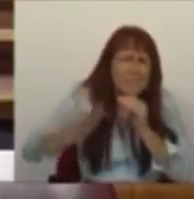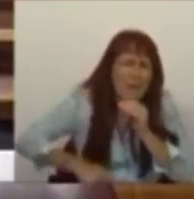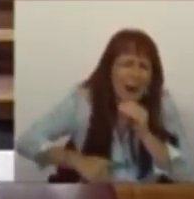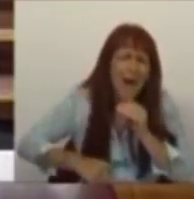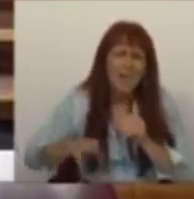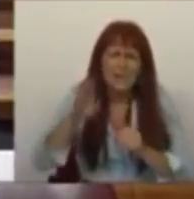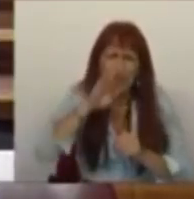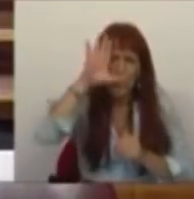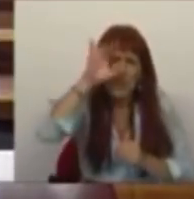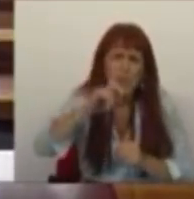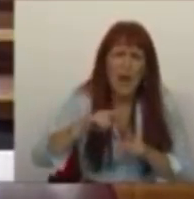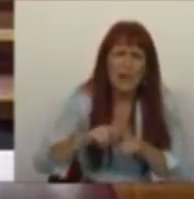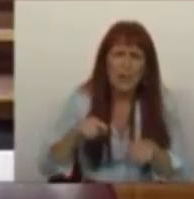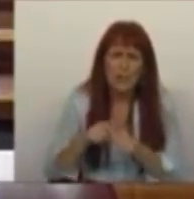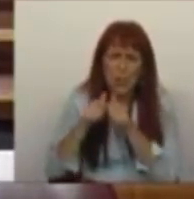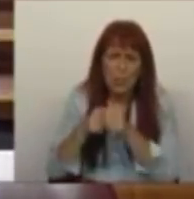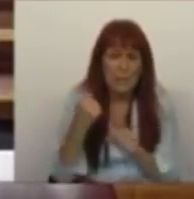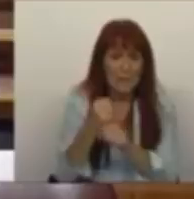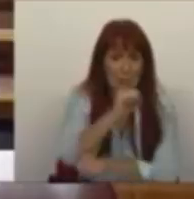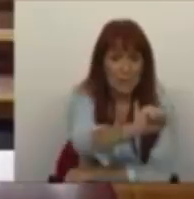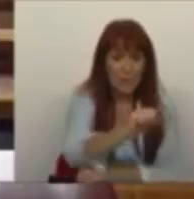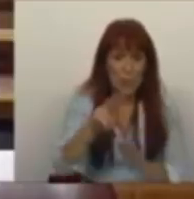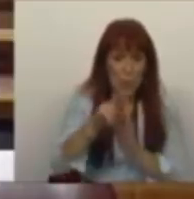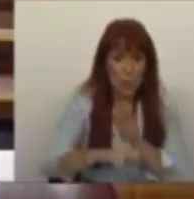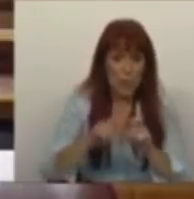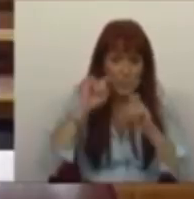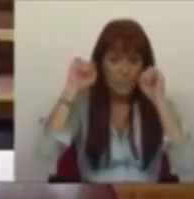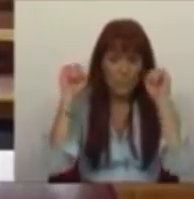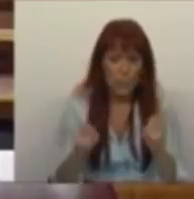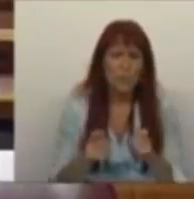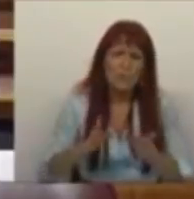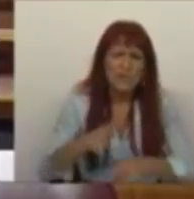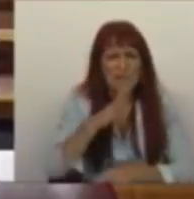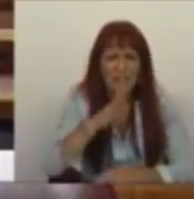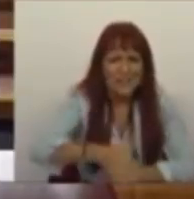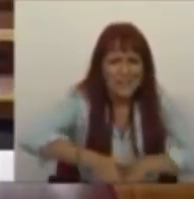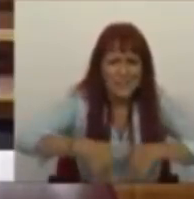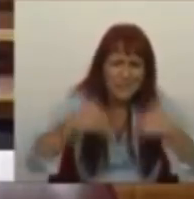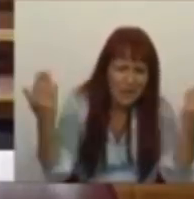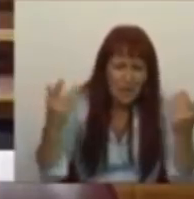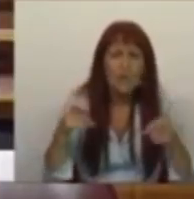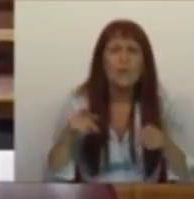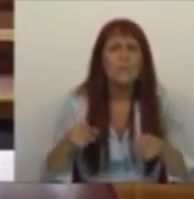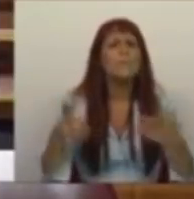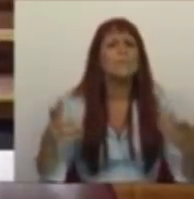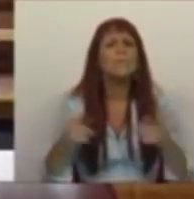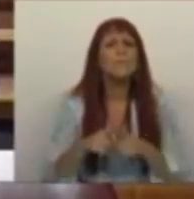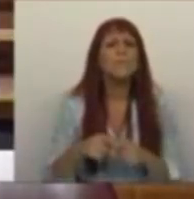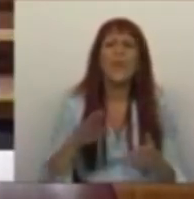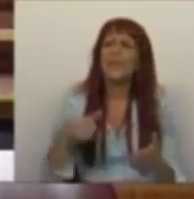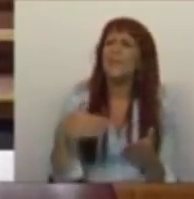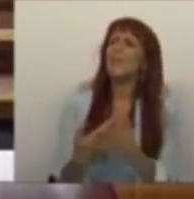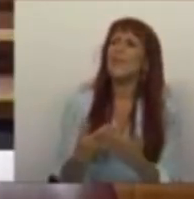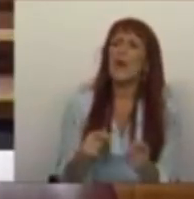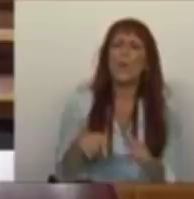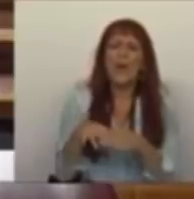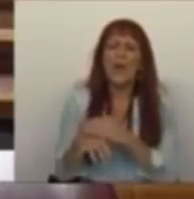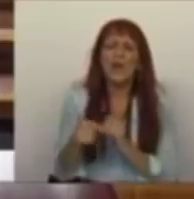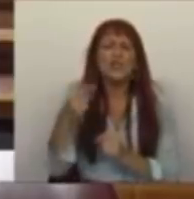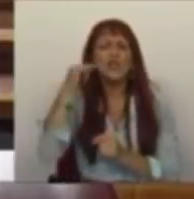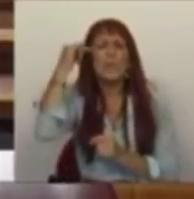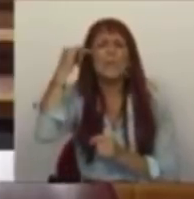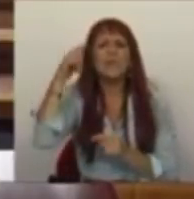se o Estado tivesse cumprido o seu papel de regulação e supervisão, isto tem que ser dito, e acaba por gerar uma reserva